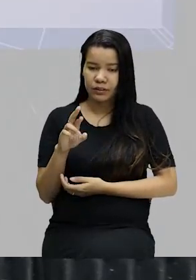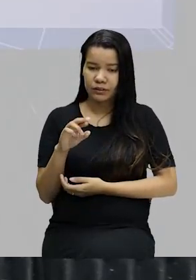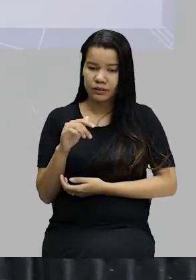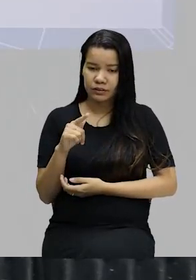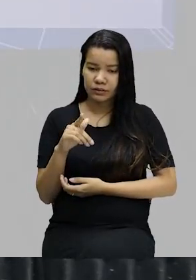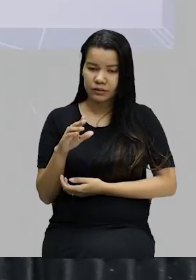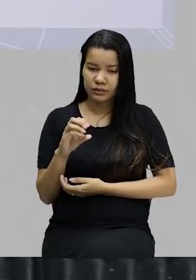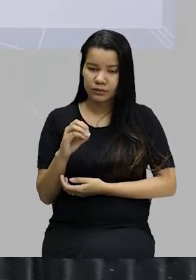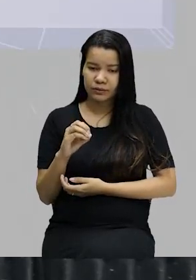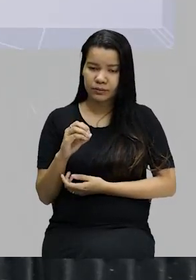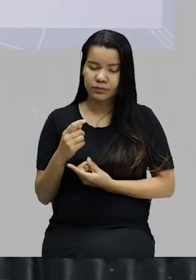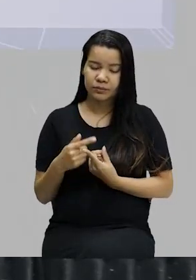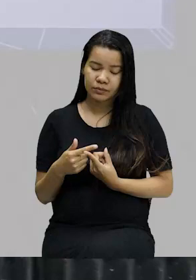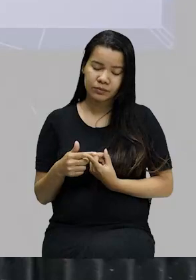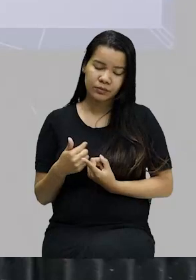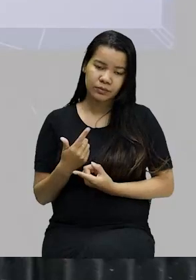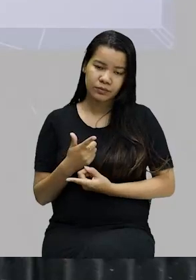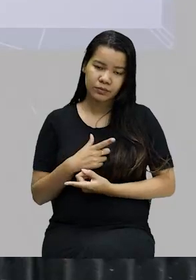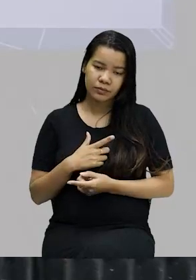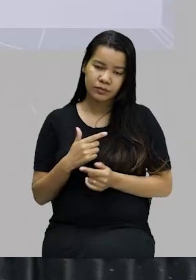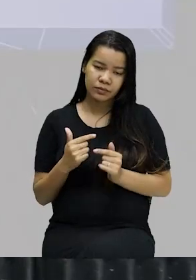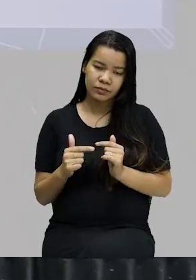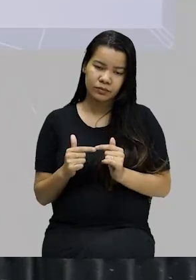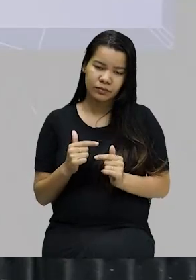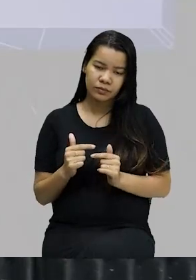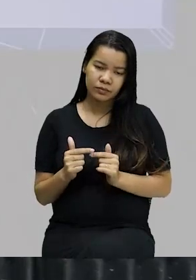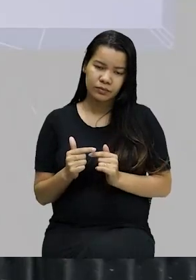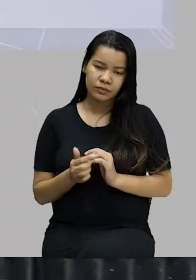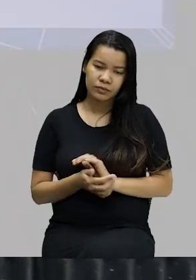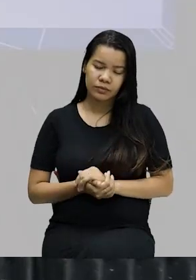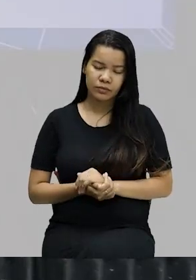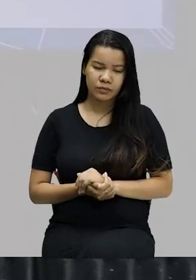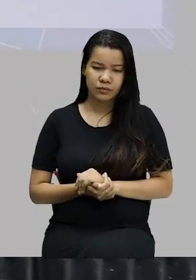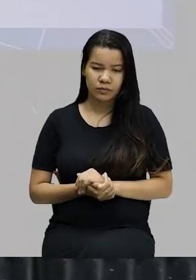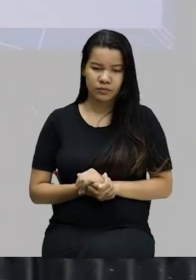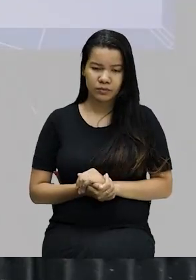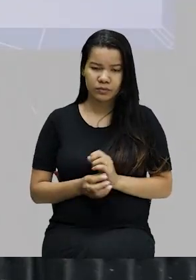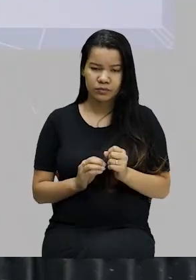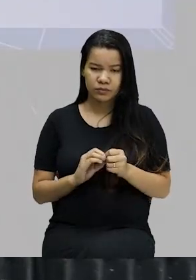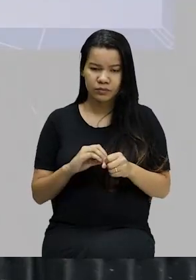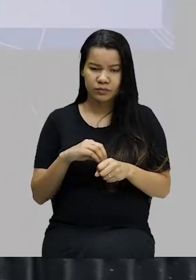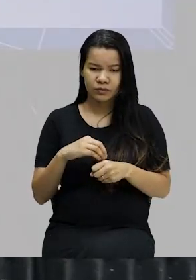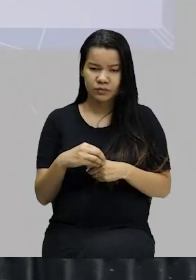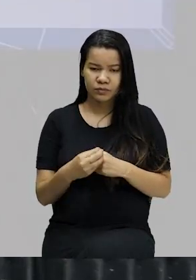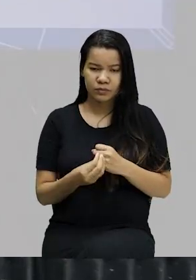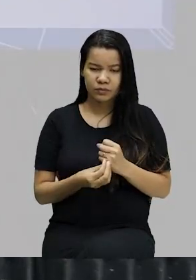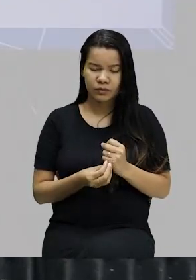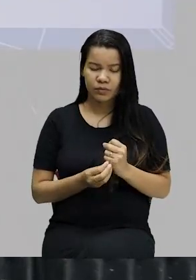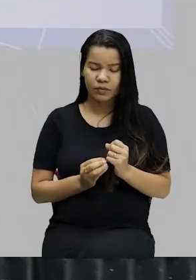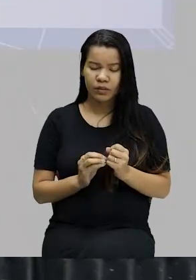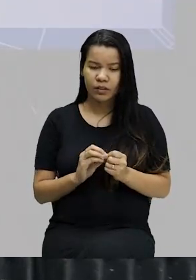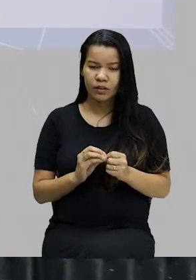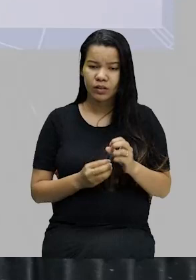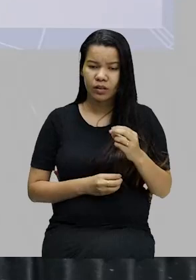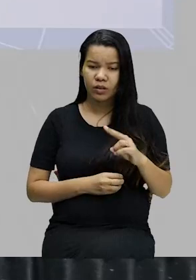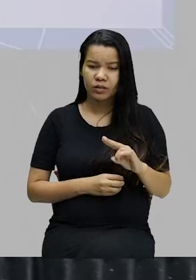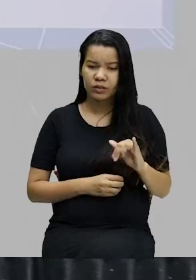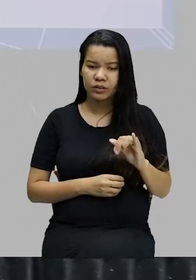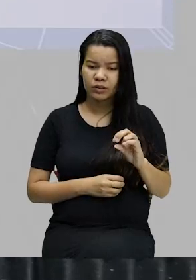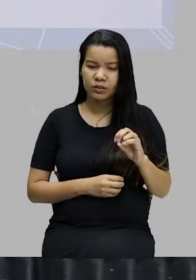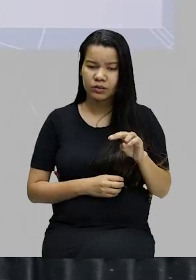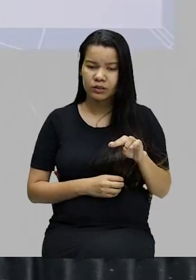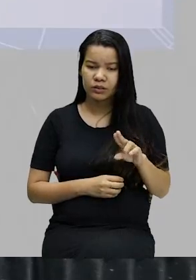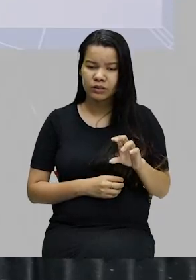a gente vai trabalhar com átomos, moléculas ou íons, ok?